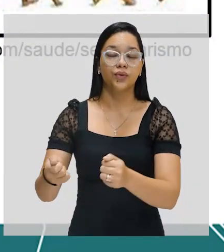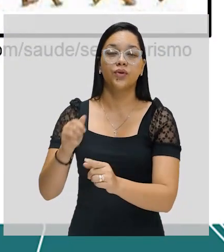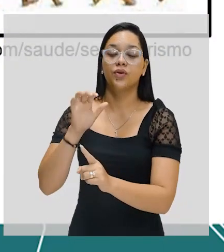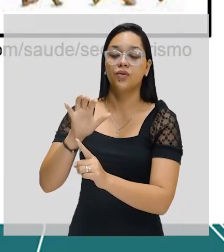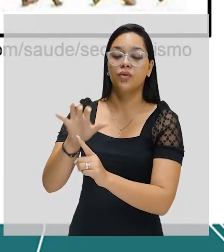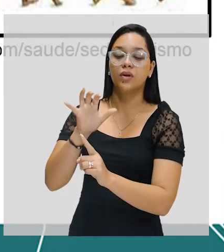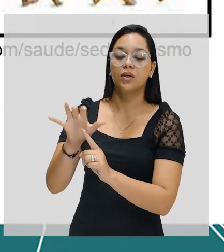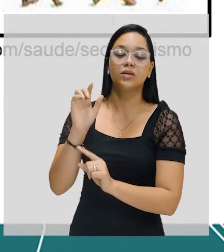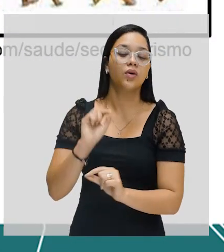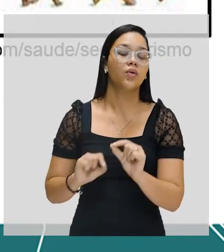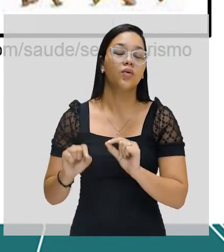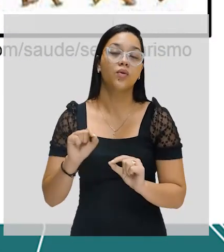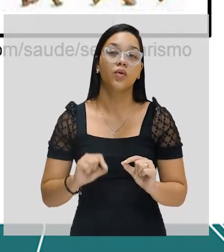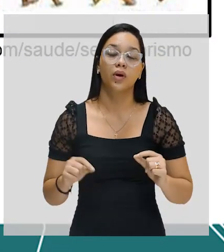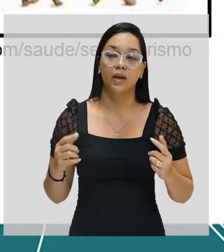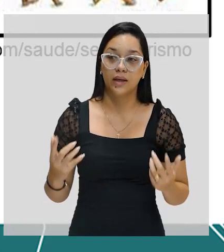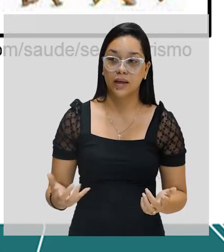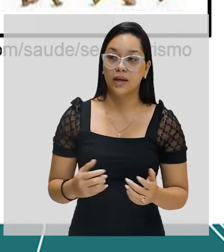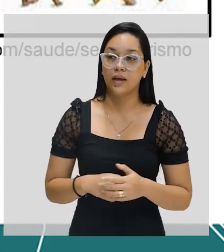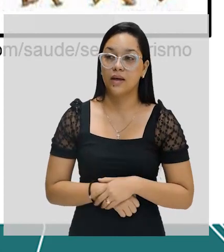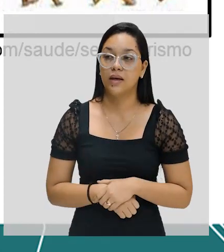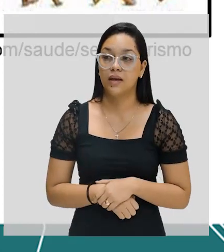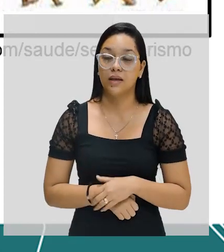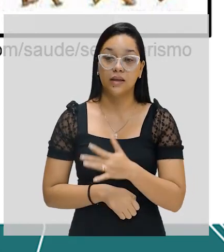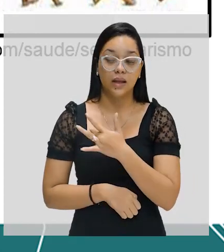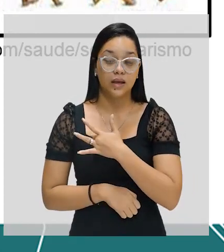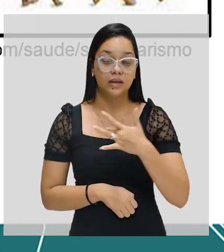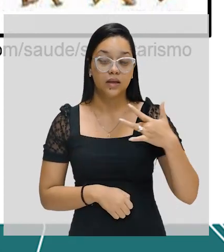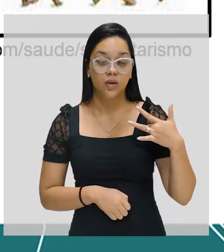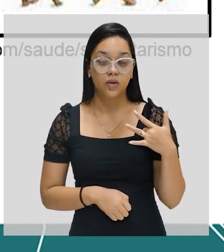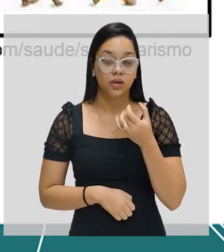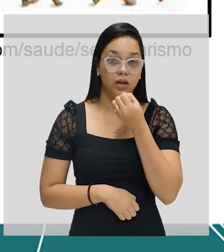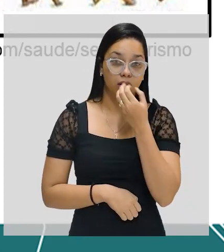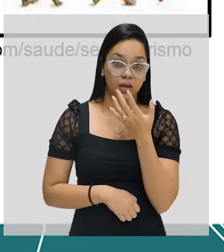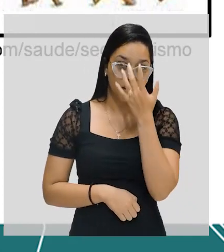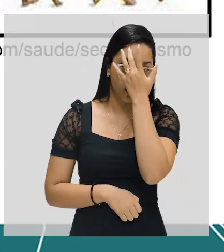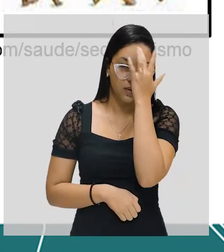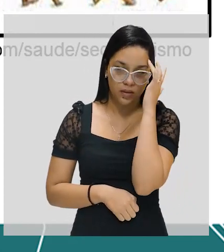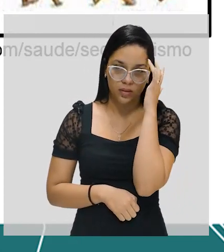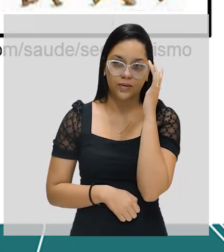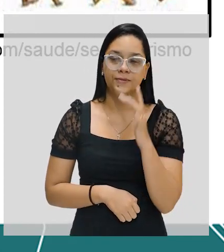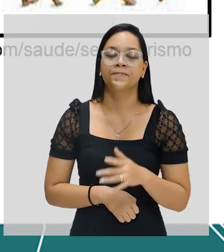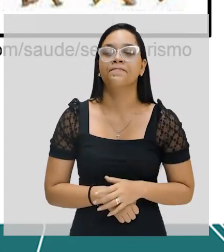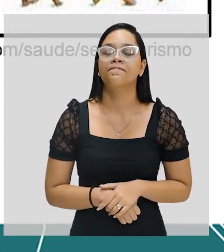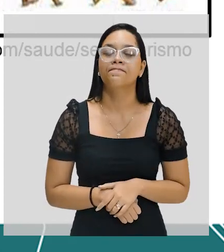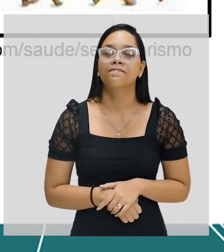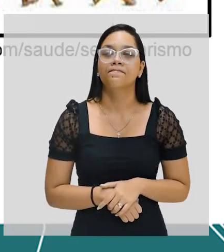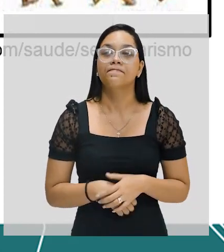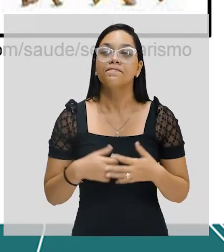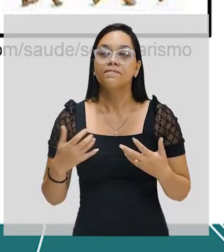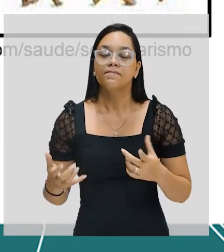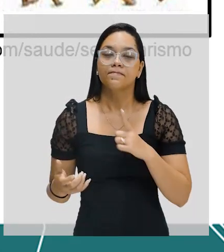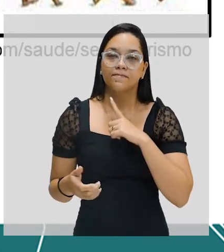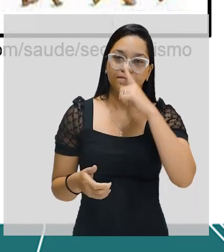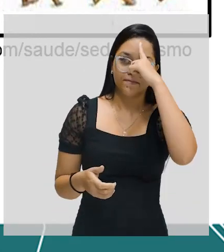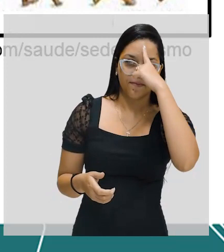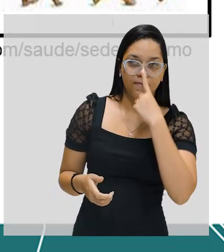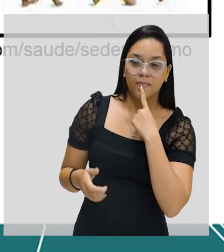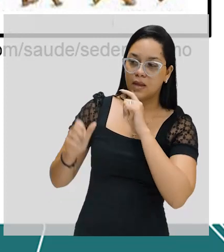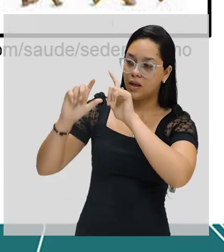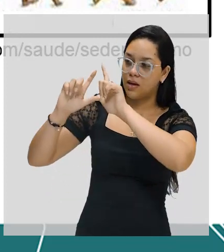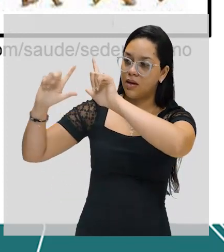influenciar diretamente em quê? Na sua saúde e no seu bem-estar. Trouxe até uma imagem